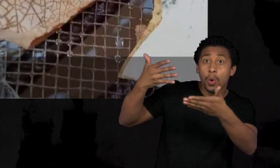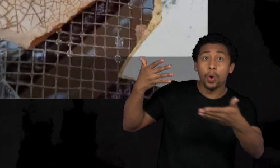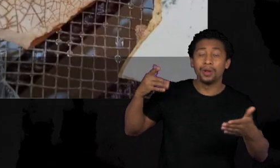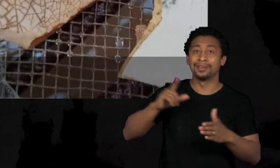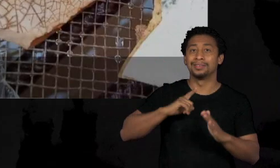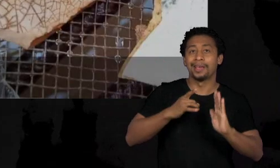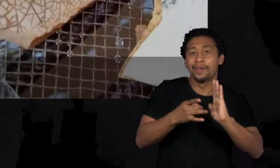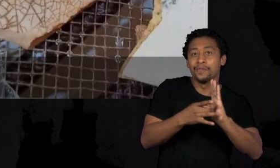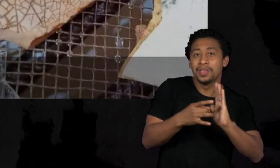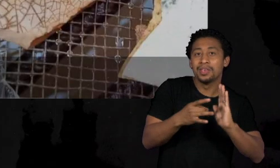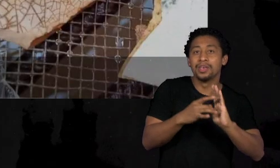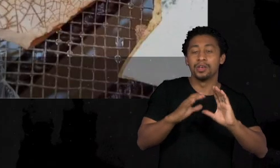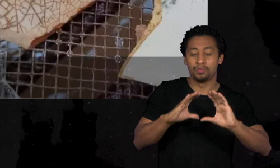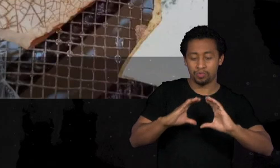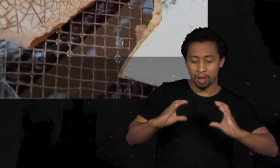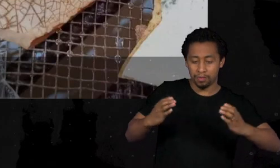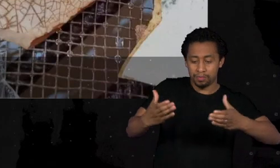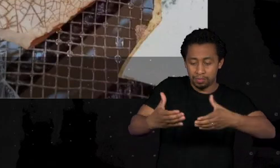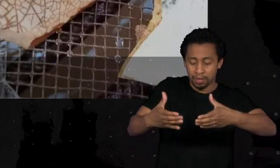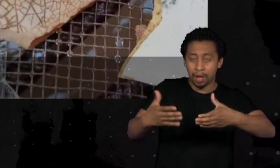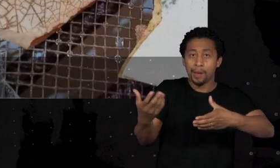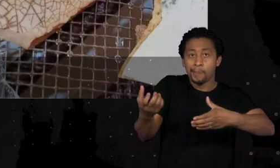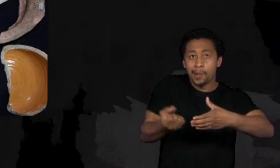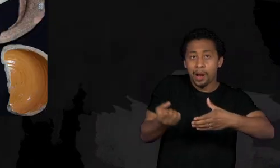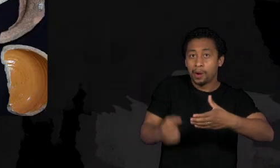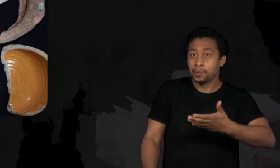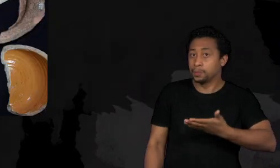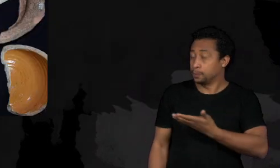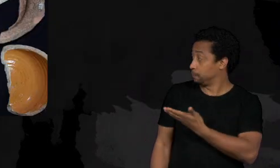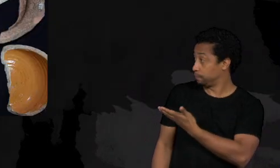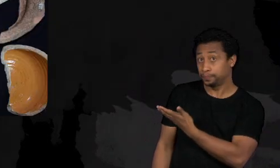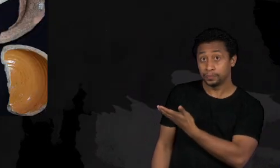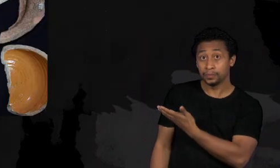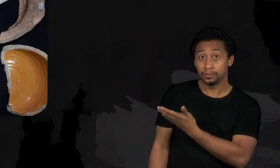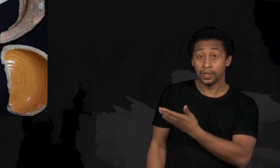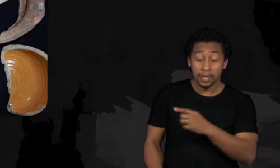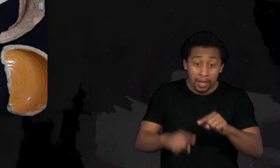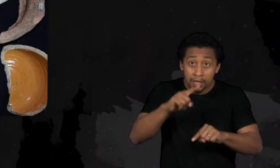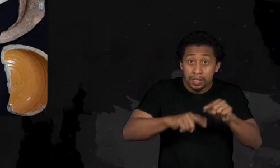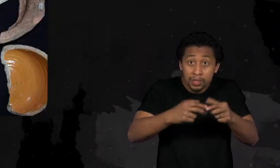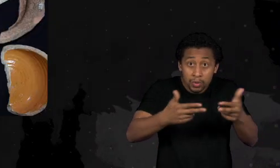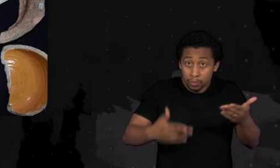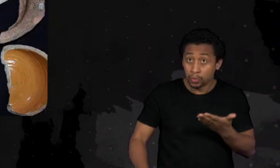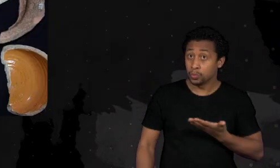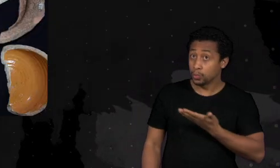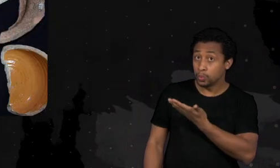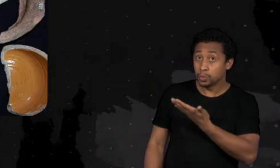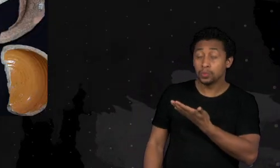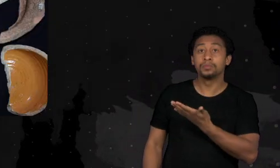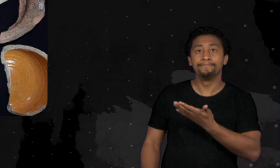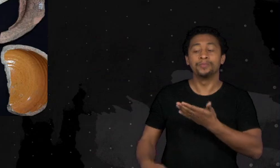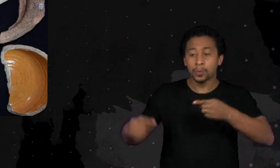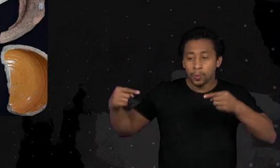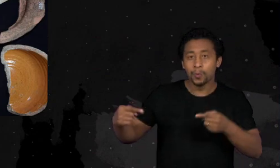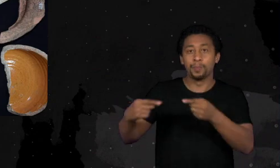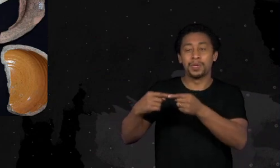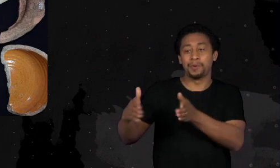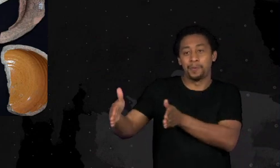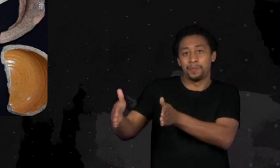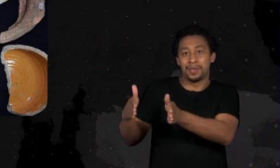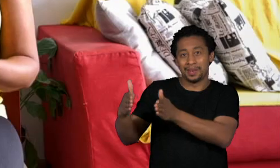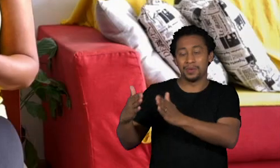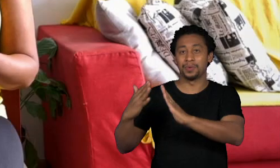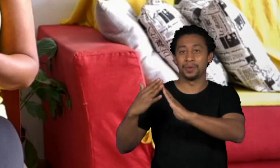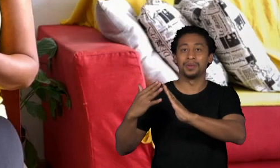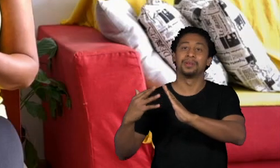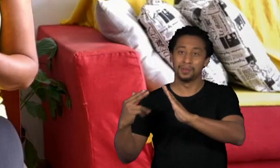cacos cerâmicos. Esses vestígios arqueológicos são compatíveis em espaço e em tempo com essa ocupação quilombola.